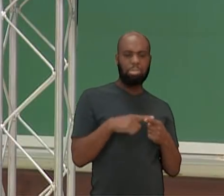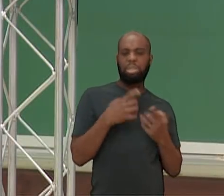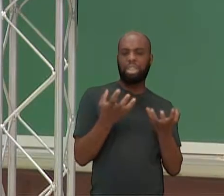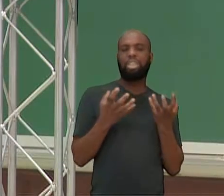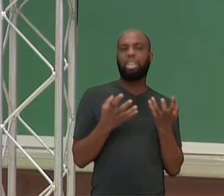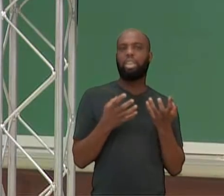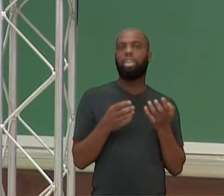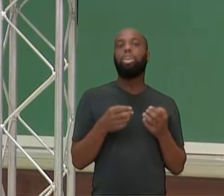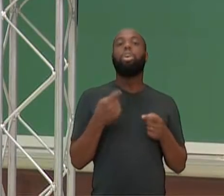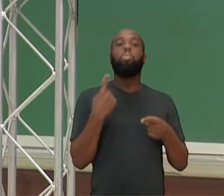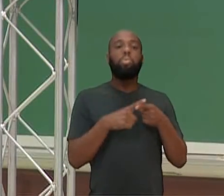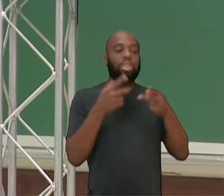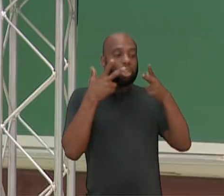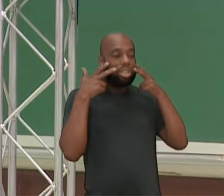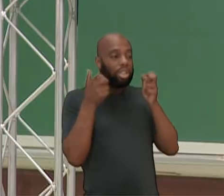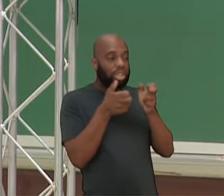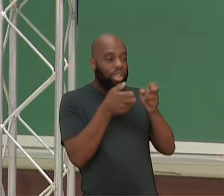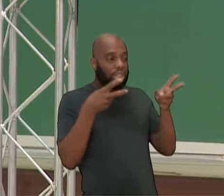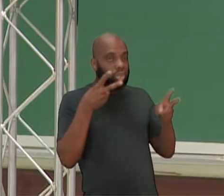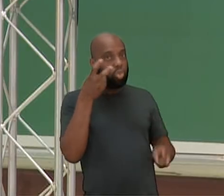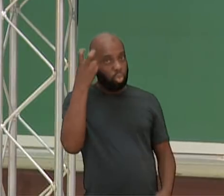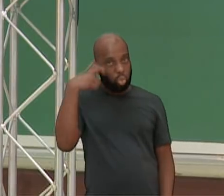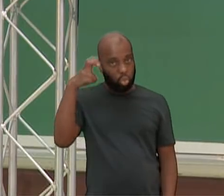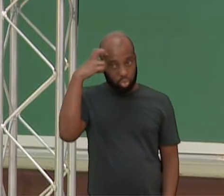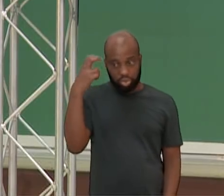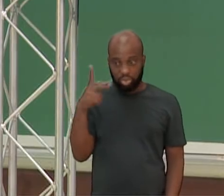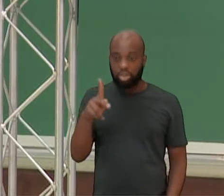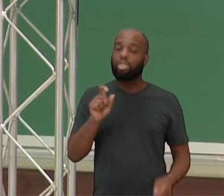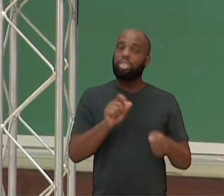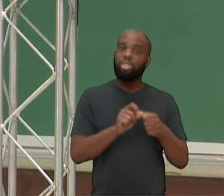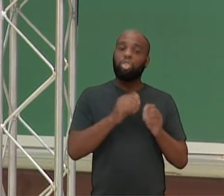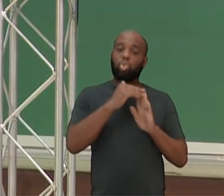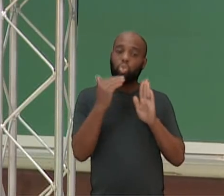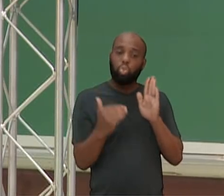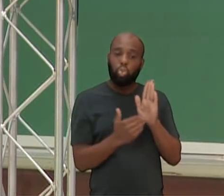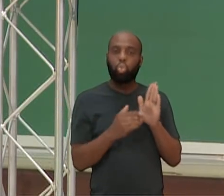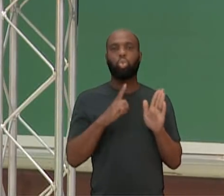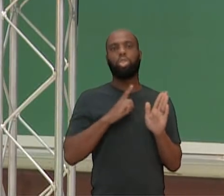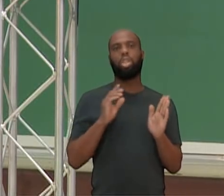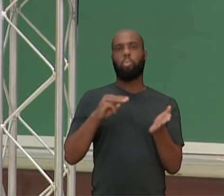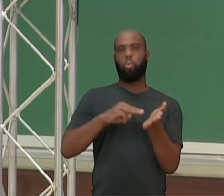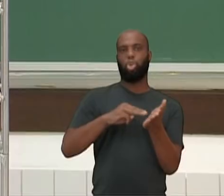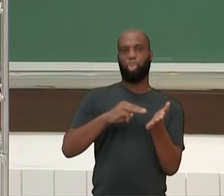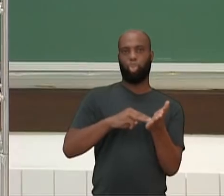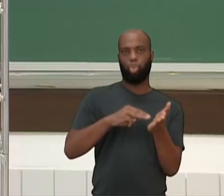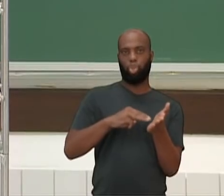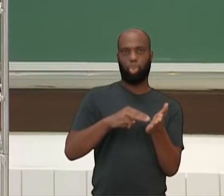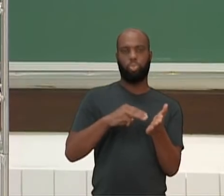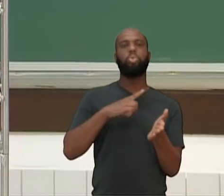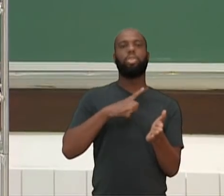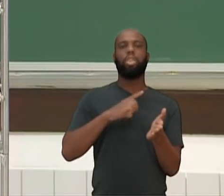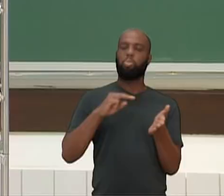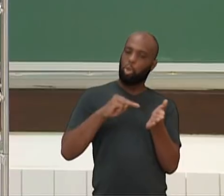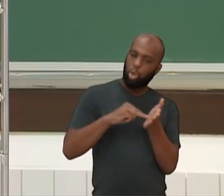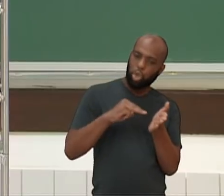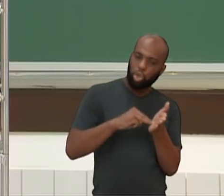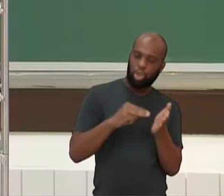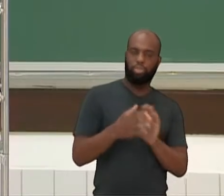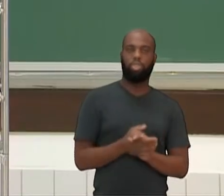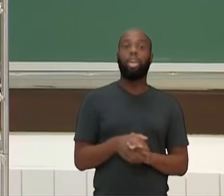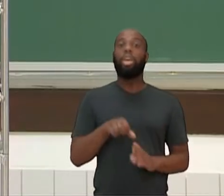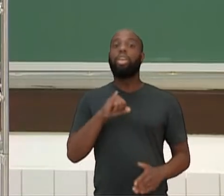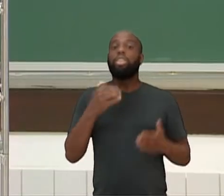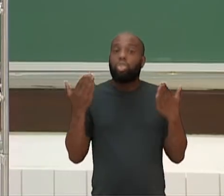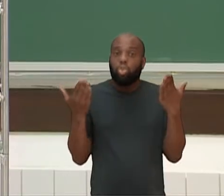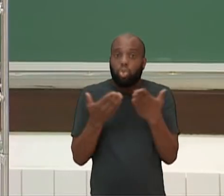nada por fazer ou por bonito. Eles fazem tudo para um determinado fim. Então, se uma criança brinca